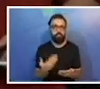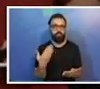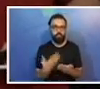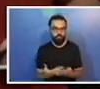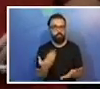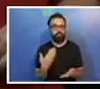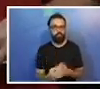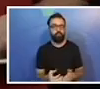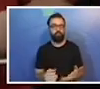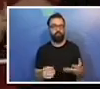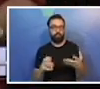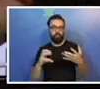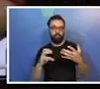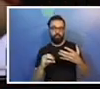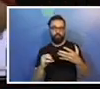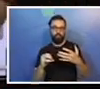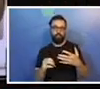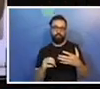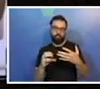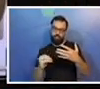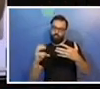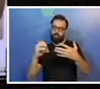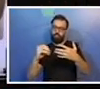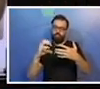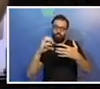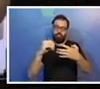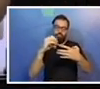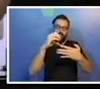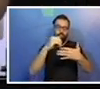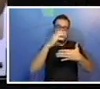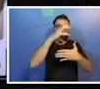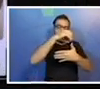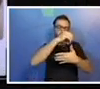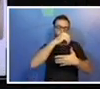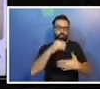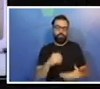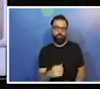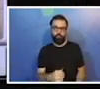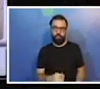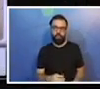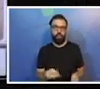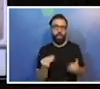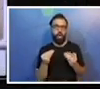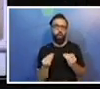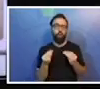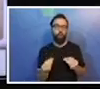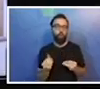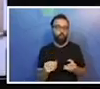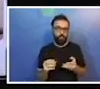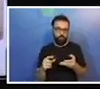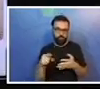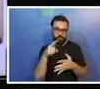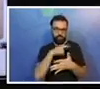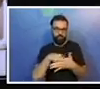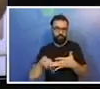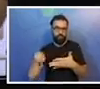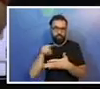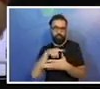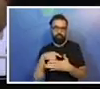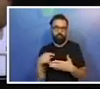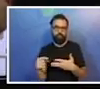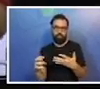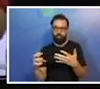uma cadeia alimentar no início dessa unidade. Como é formada a cadeia alimentar? Um ser vivo